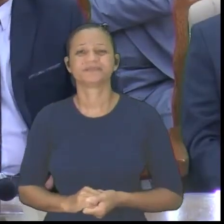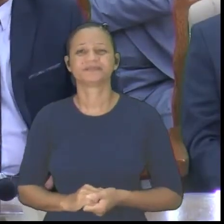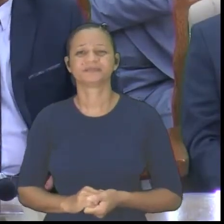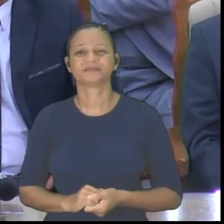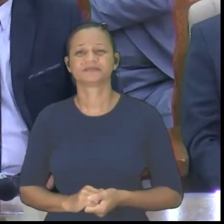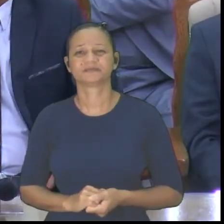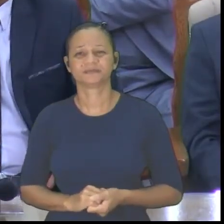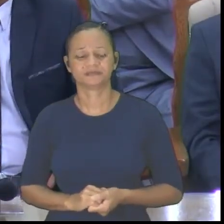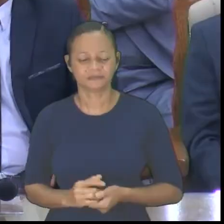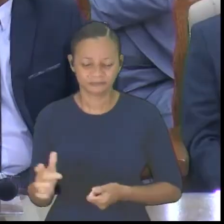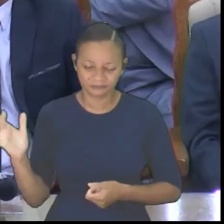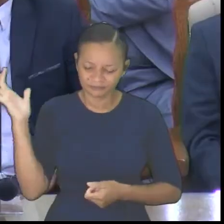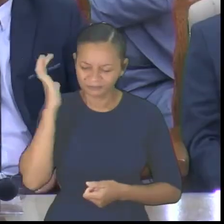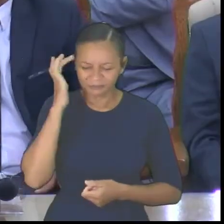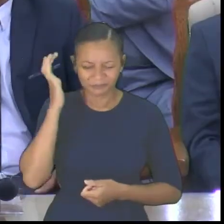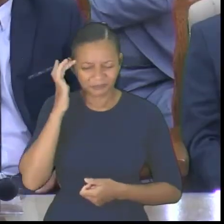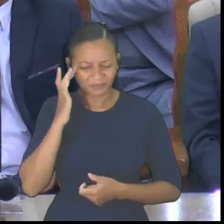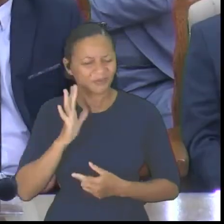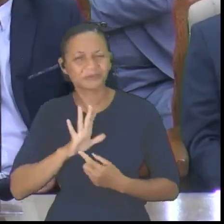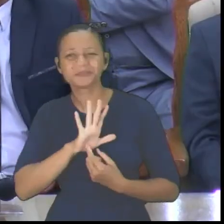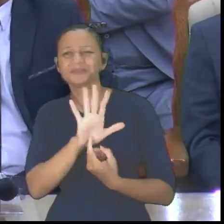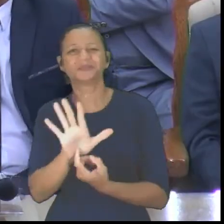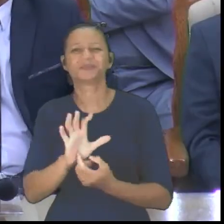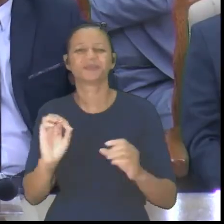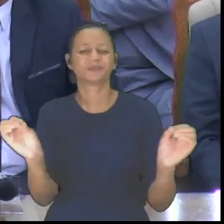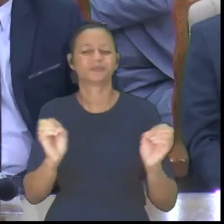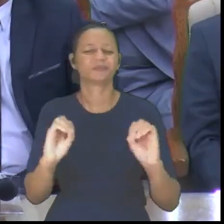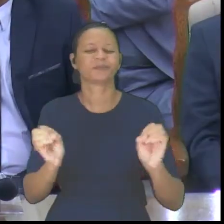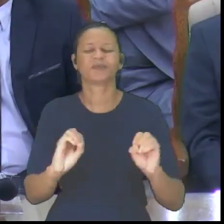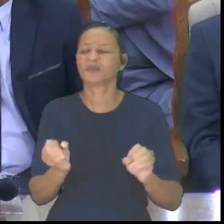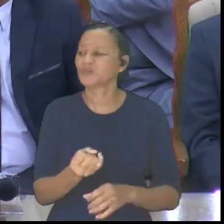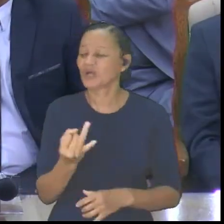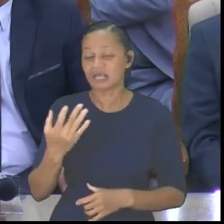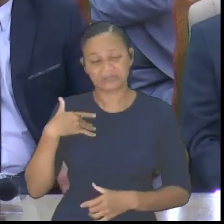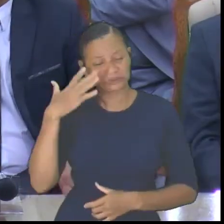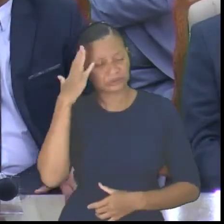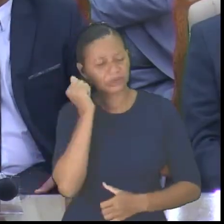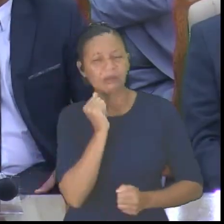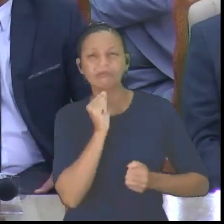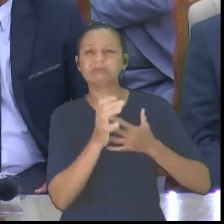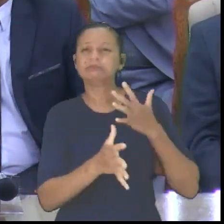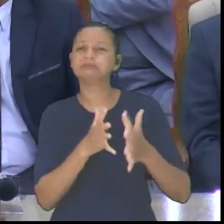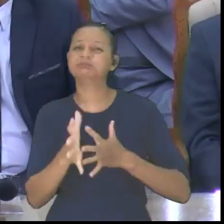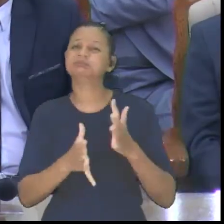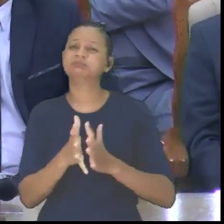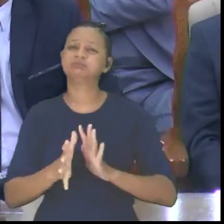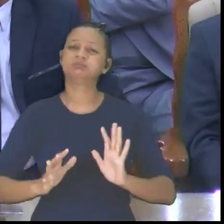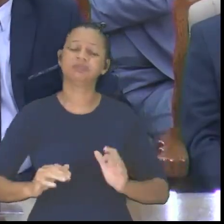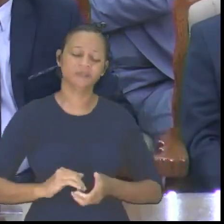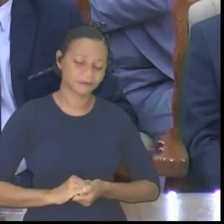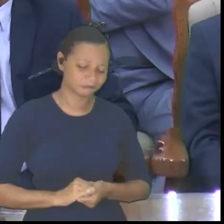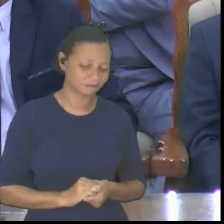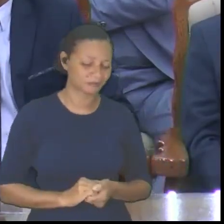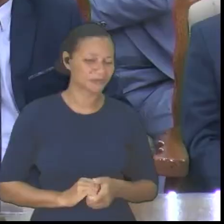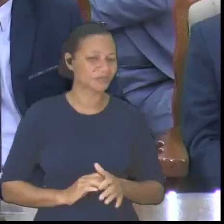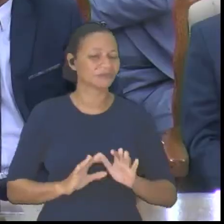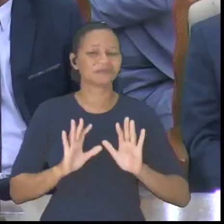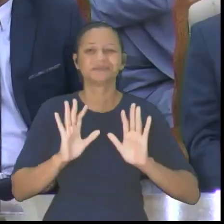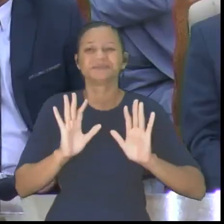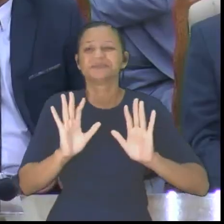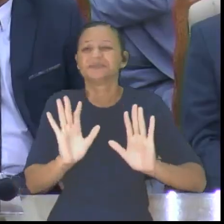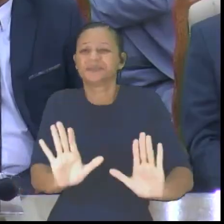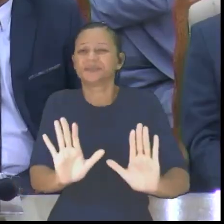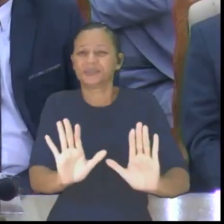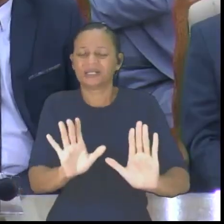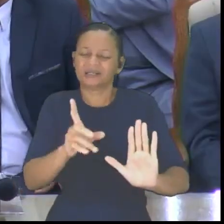E maturidade, ela não se mede por quanto você sabe falar. mas é por quanto você